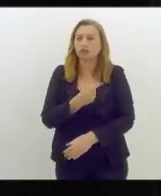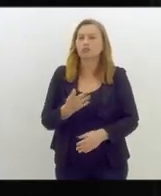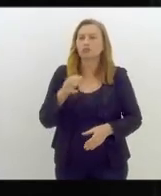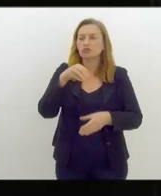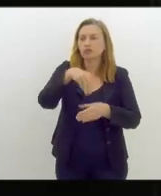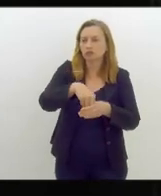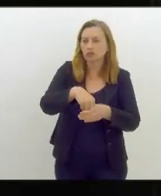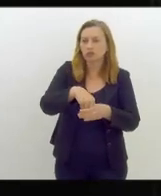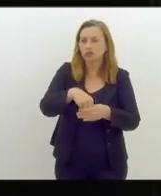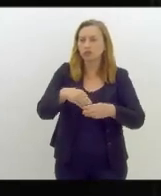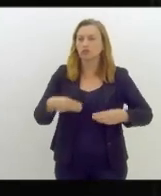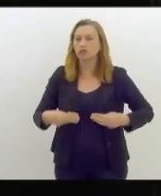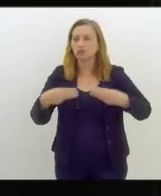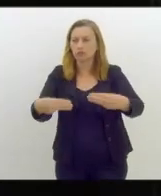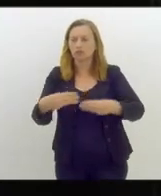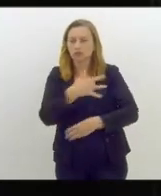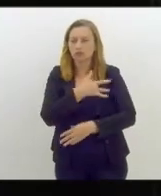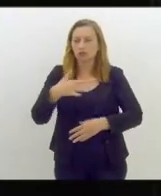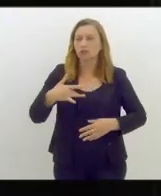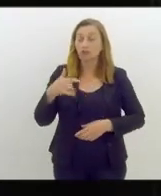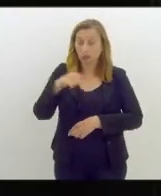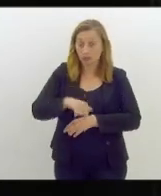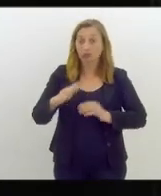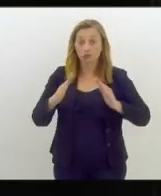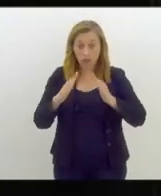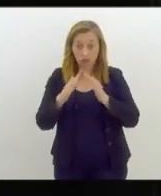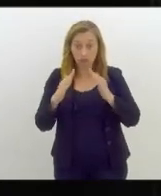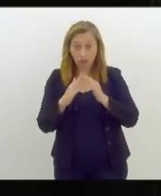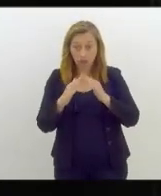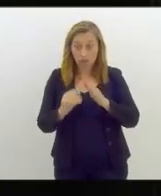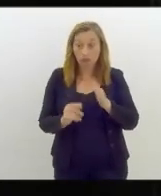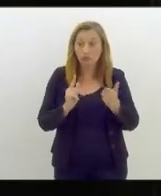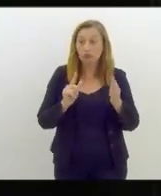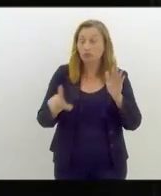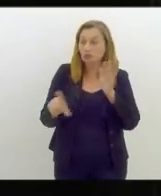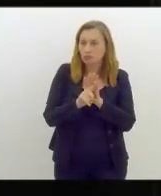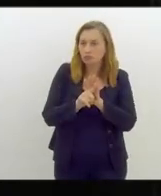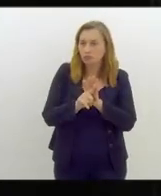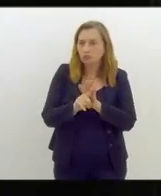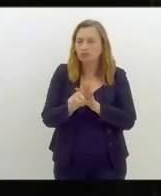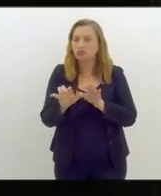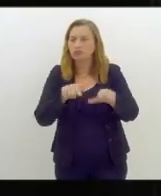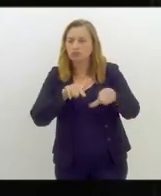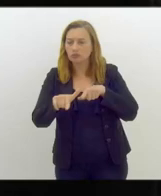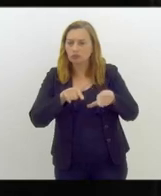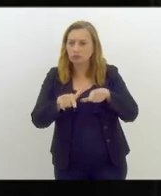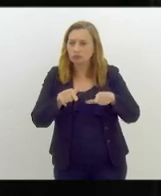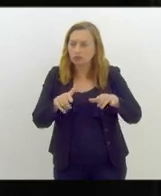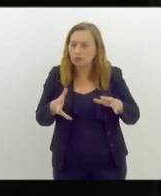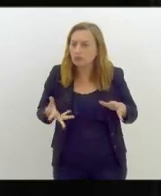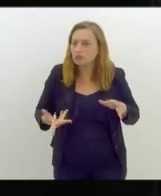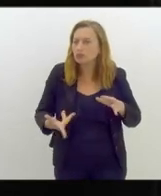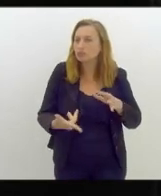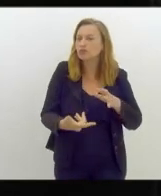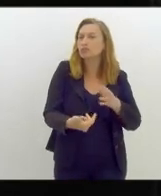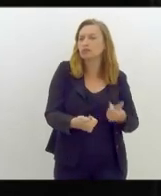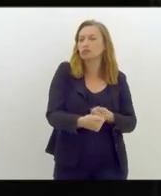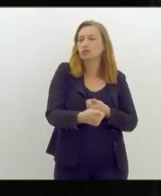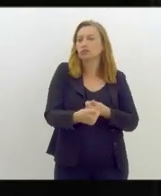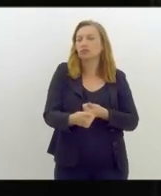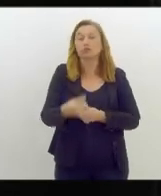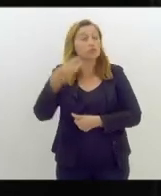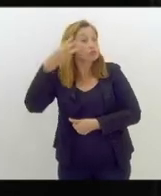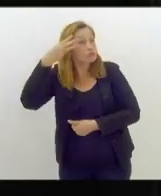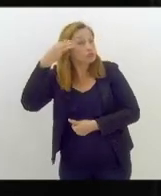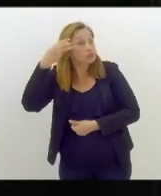da Saúde. E essa casa aqui, legislativa, fez um trabalho impecável ao caçar o Wilson